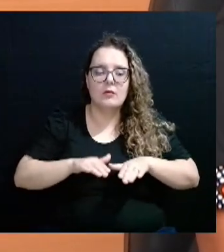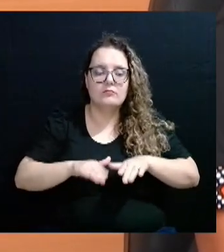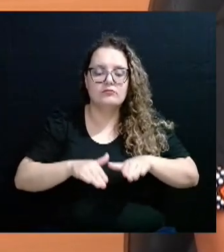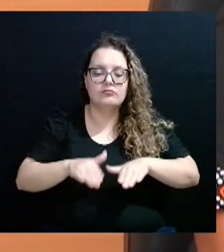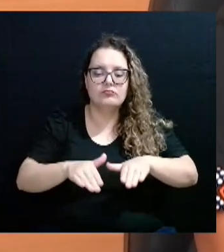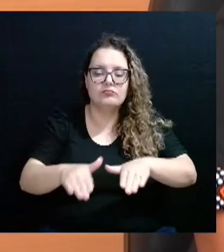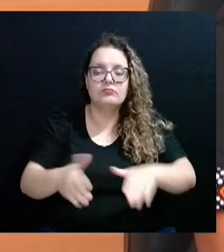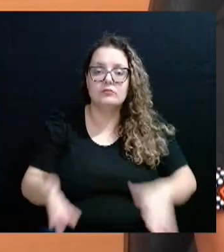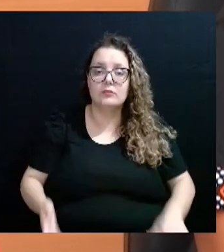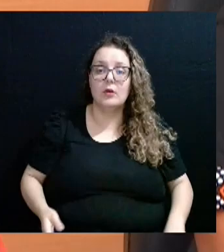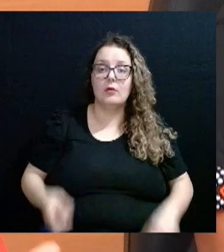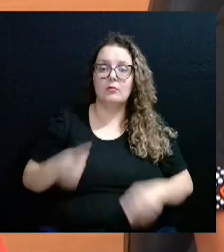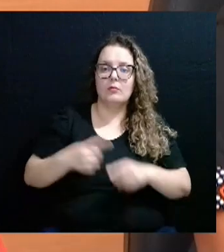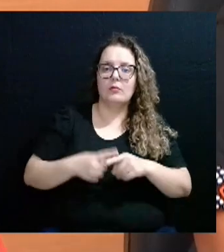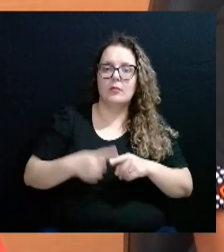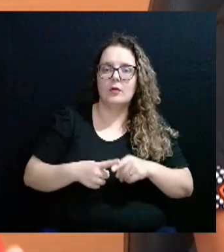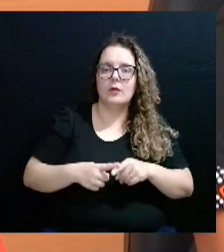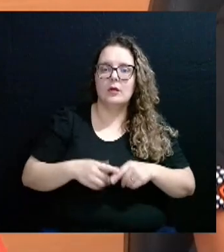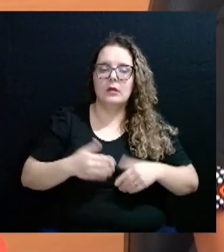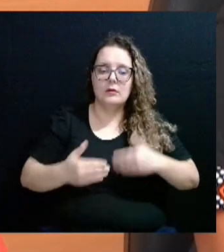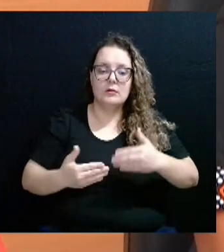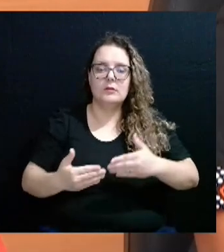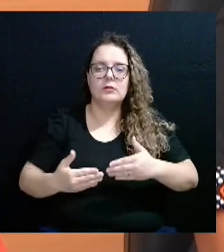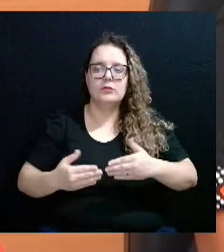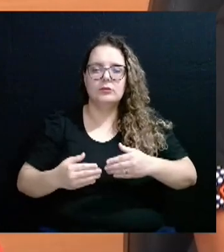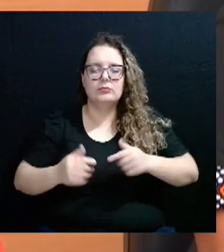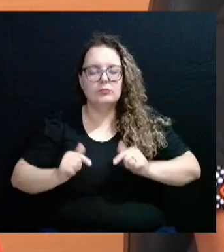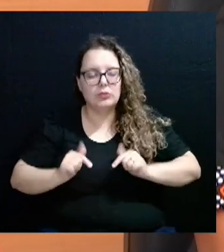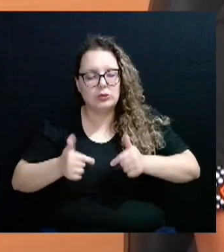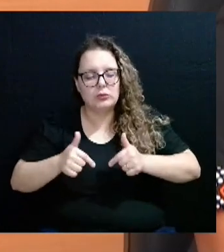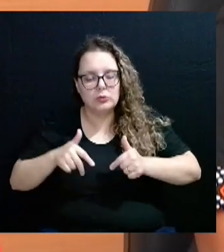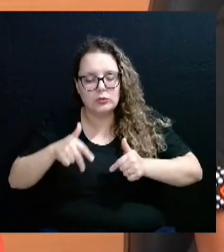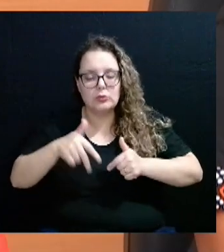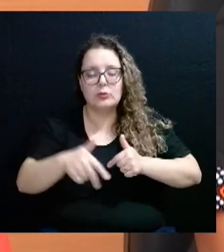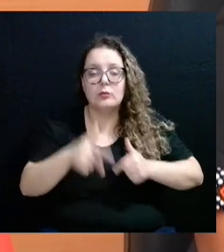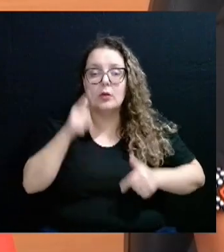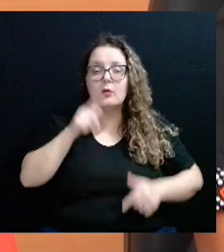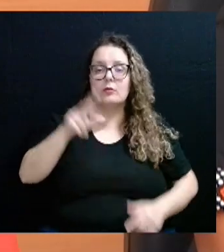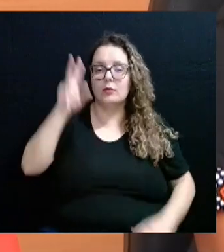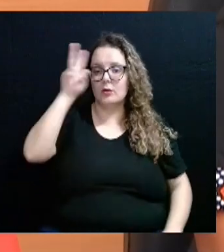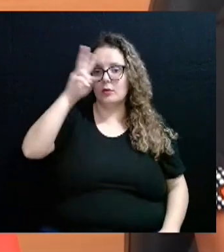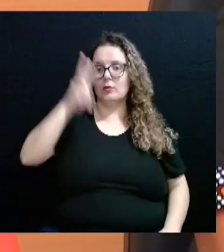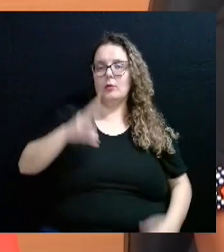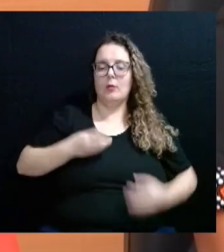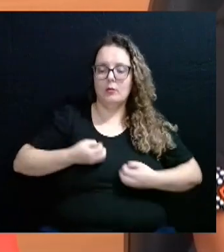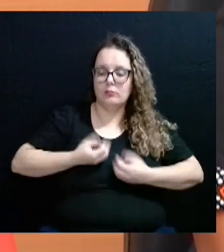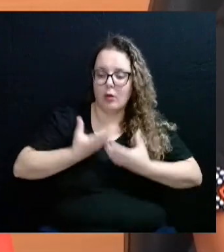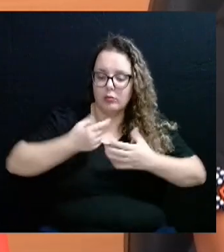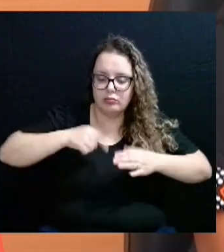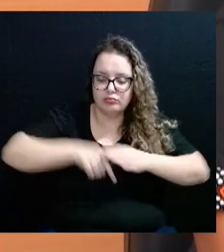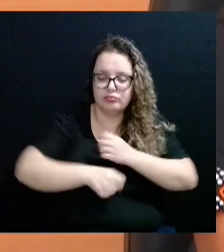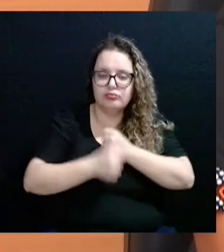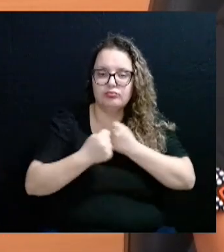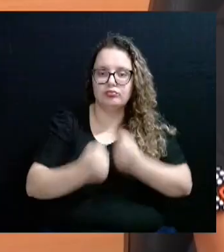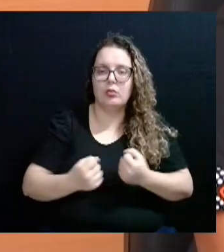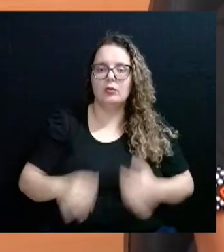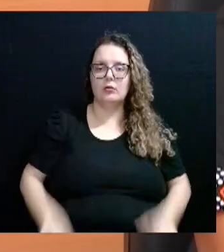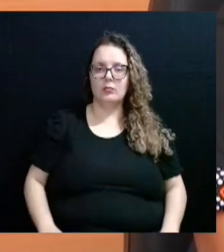atravessou desertos para conseguir dar um testemunho tão visceral, profundo e